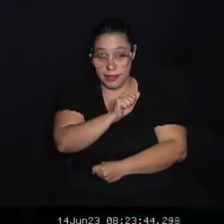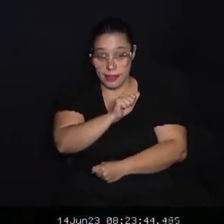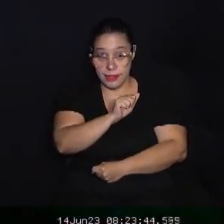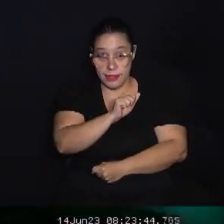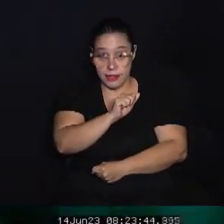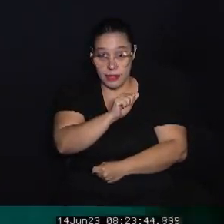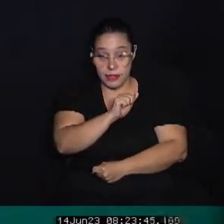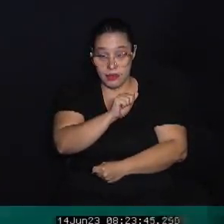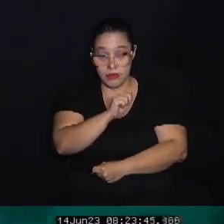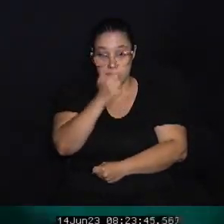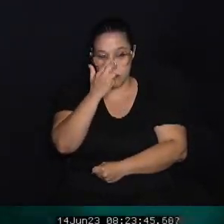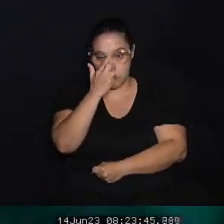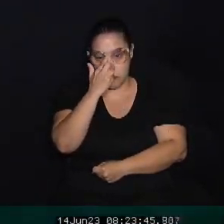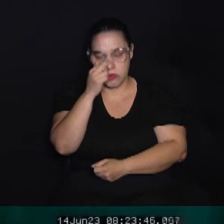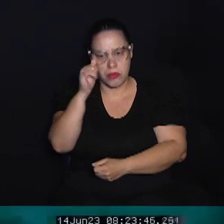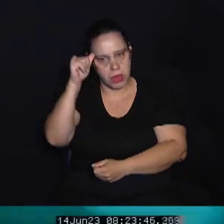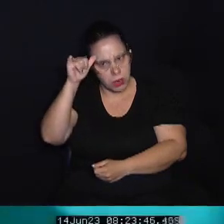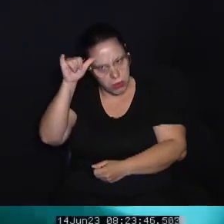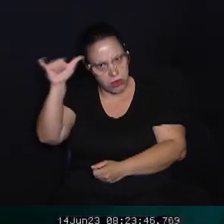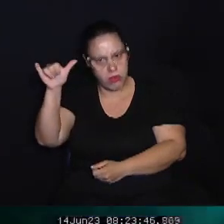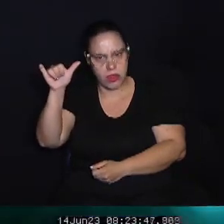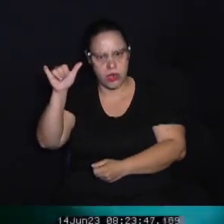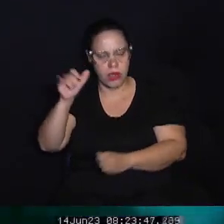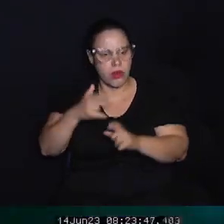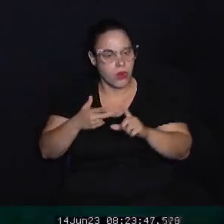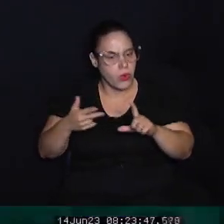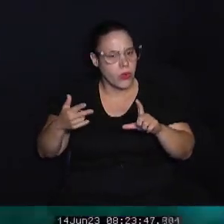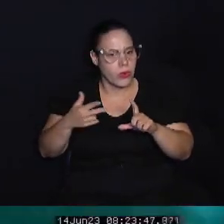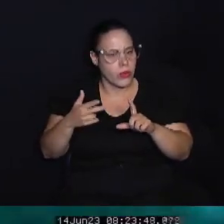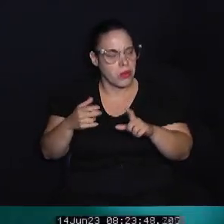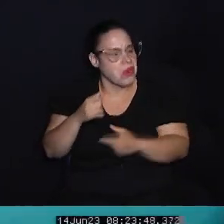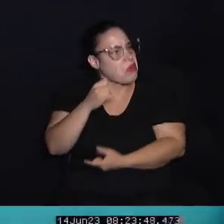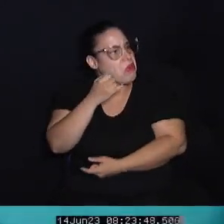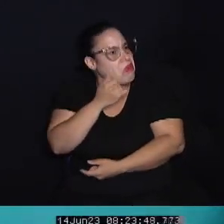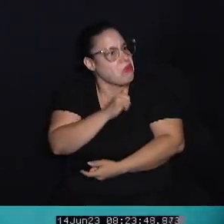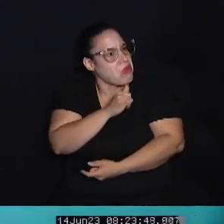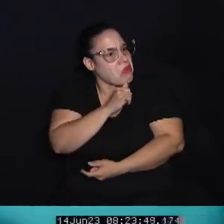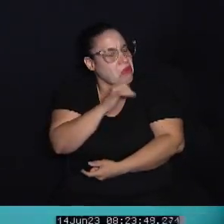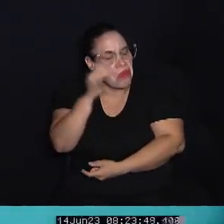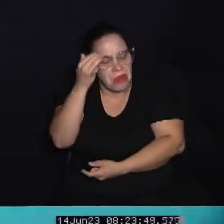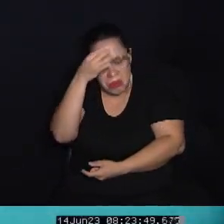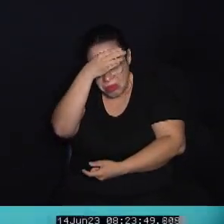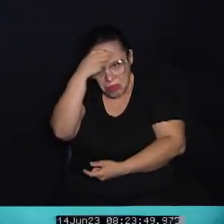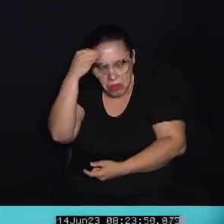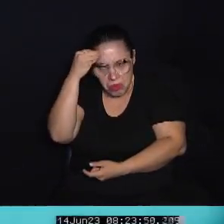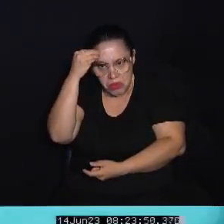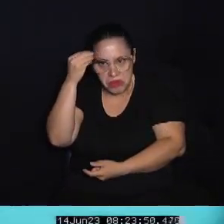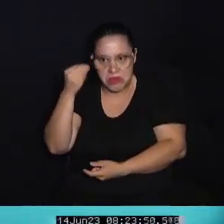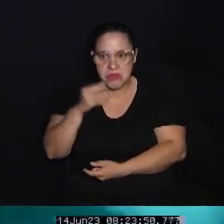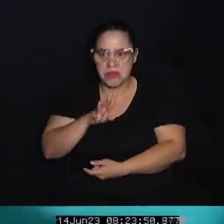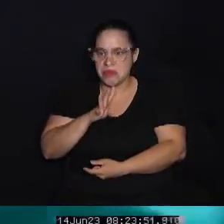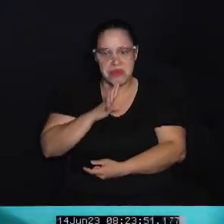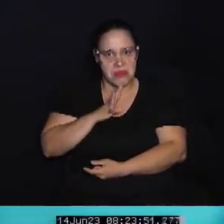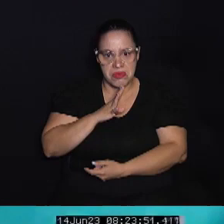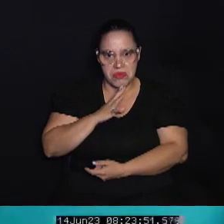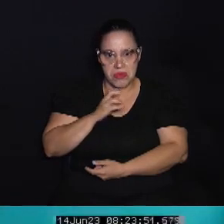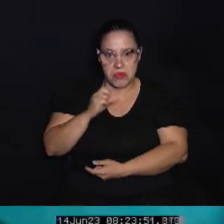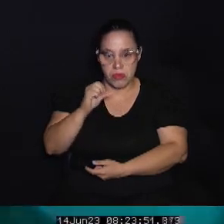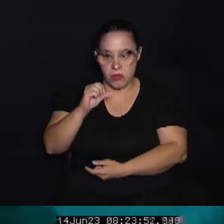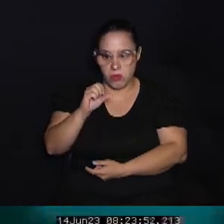inteligência artificial de machine learning para prever as características de áreas ainda desconhecidas com uma